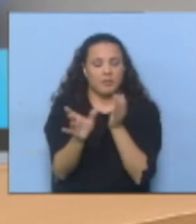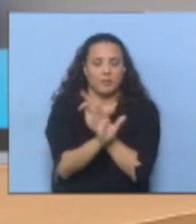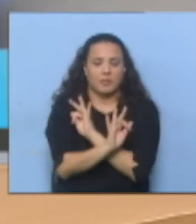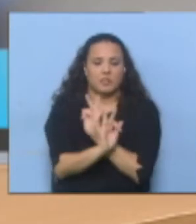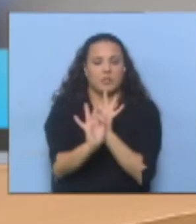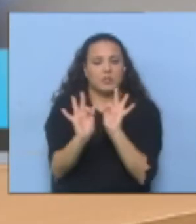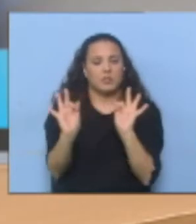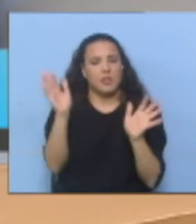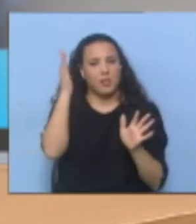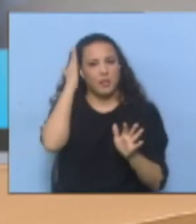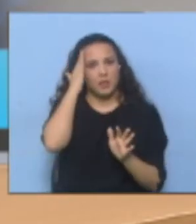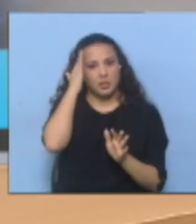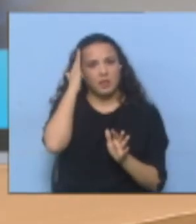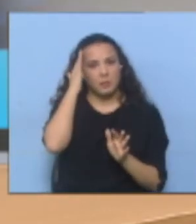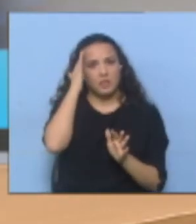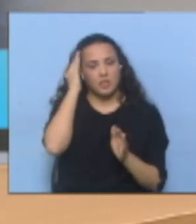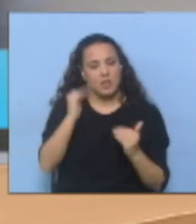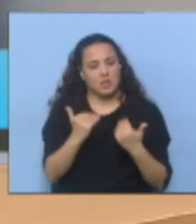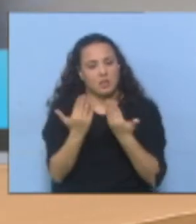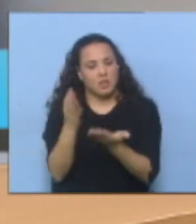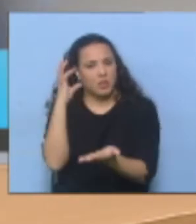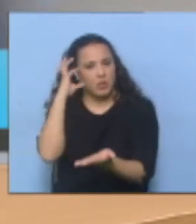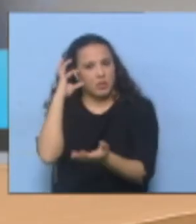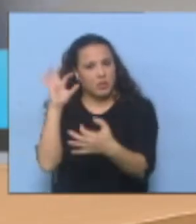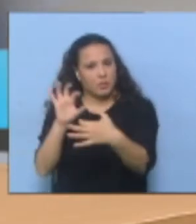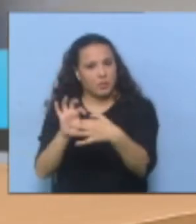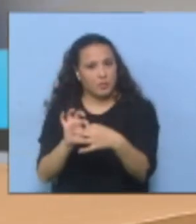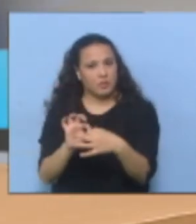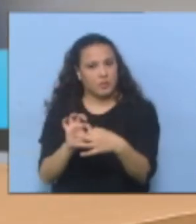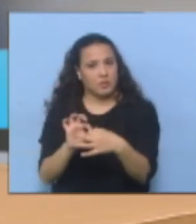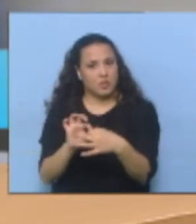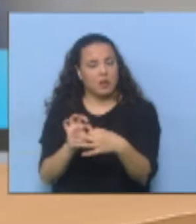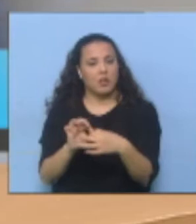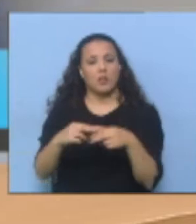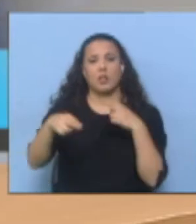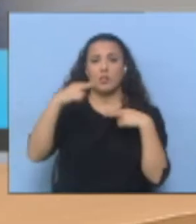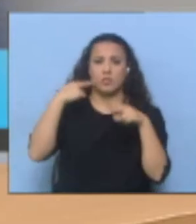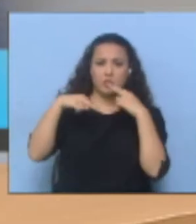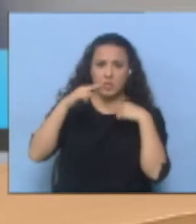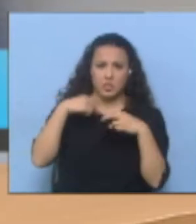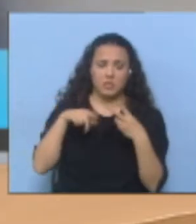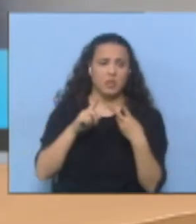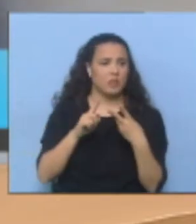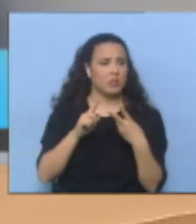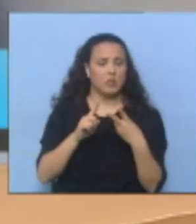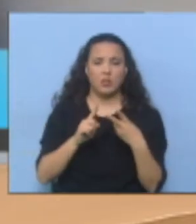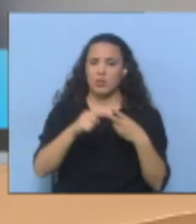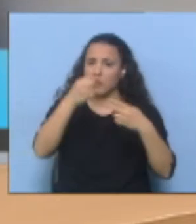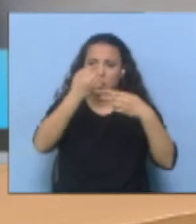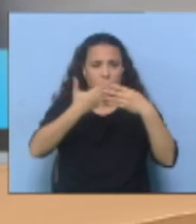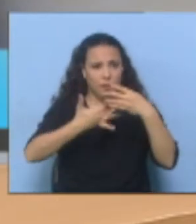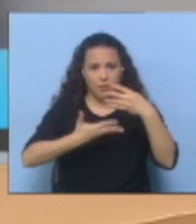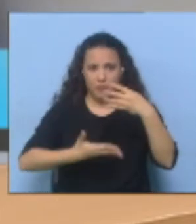capacidade em termos de oferta hoteleira, de oferta de restauração, de oferta de outros produtos